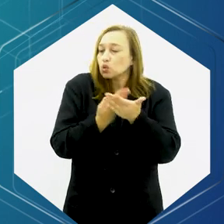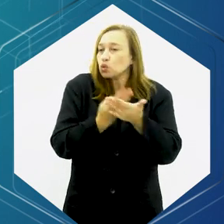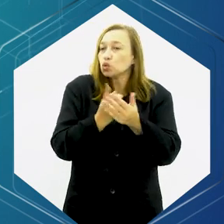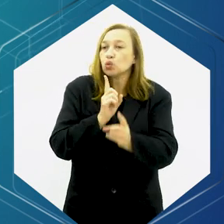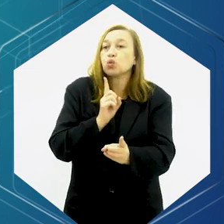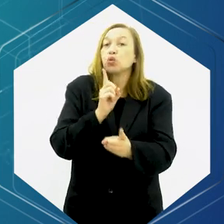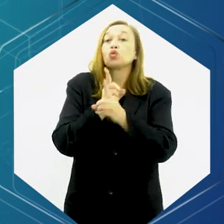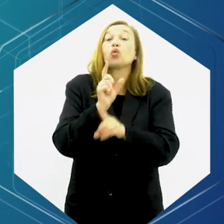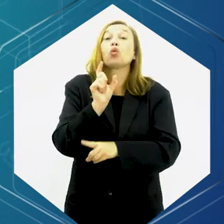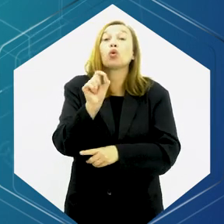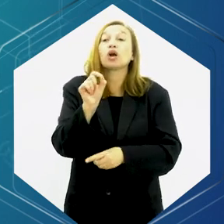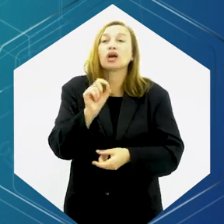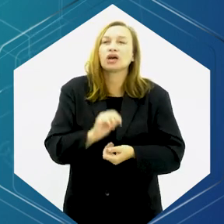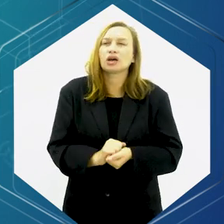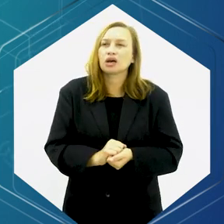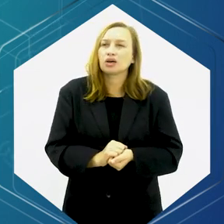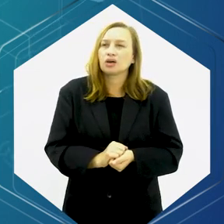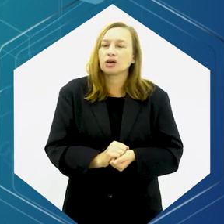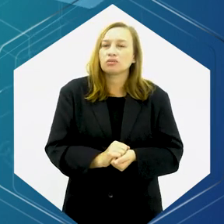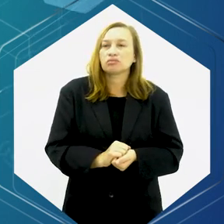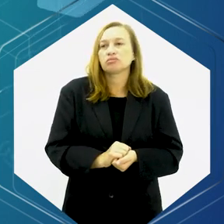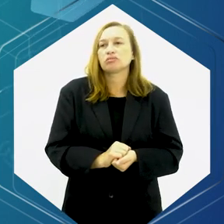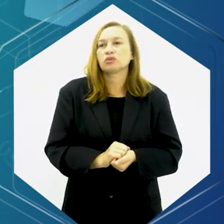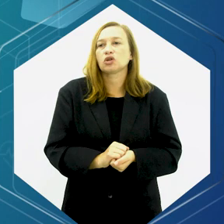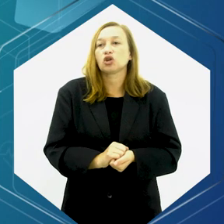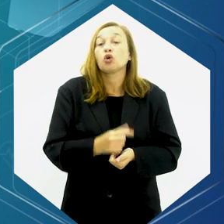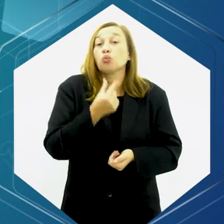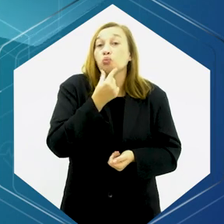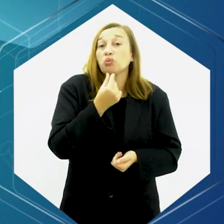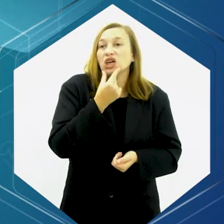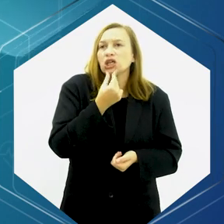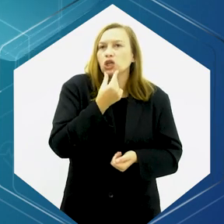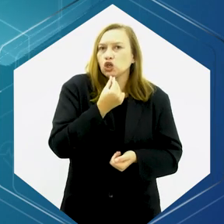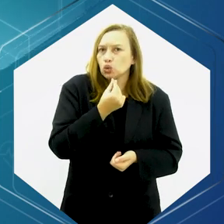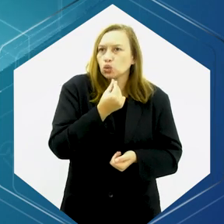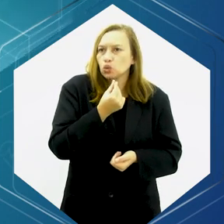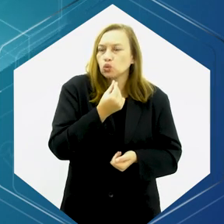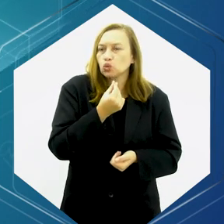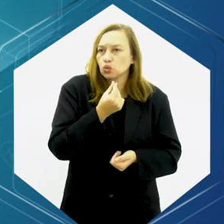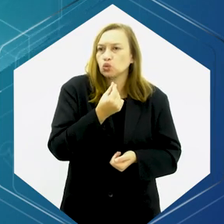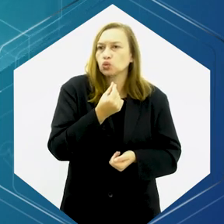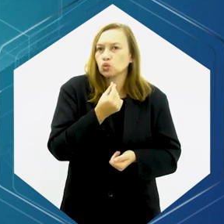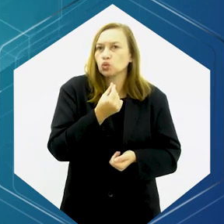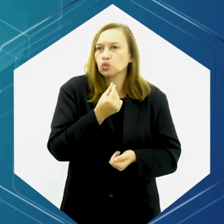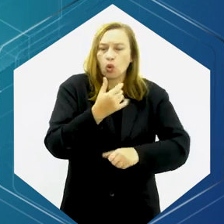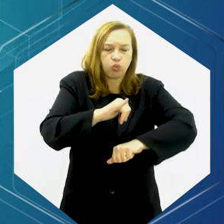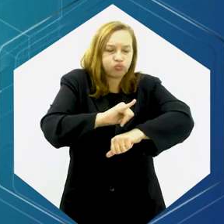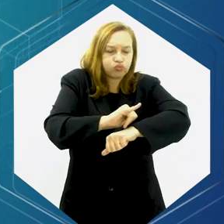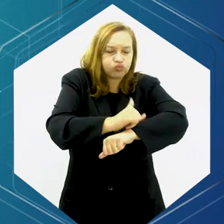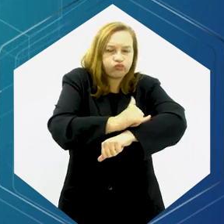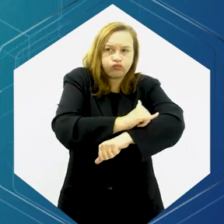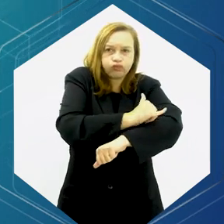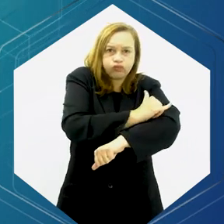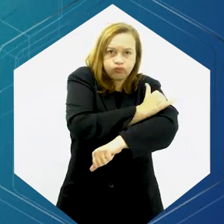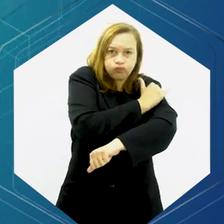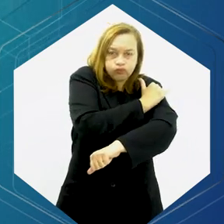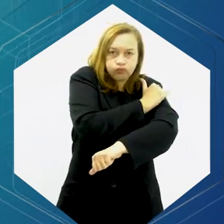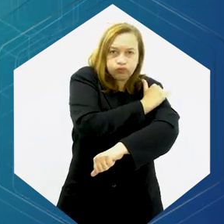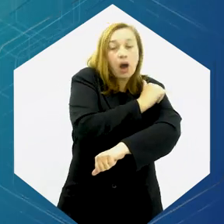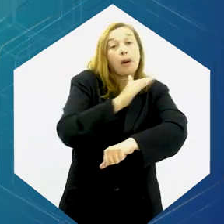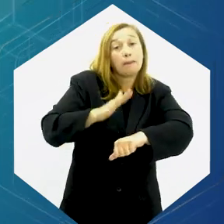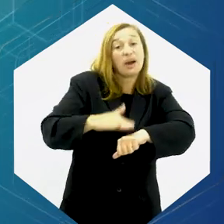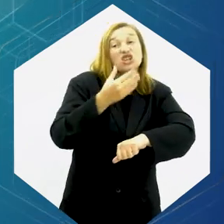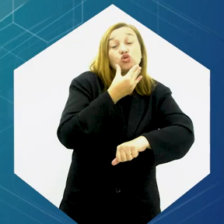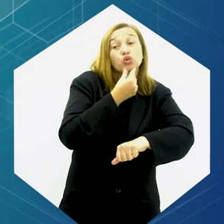no nosso estudo a gente encontrou uma prevalência maior de meninos né com uma prevalência maior de obesidade